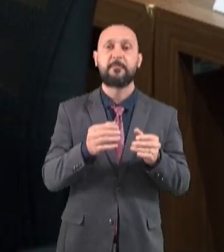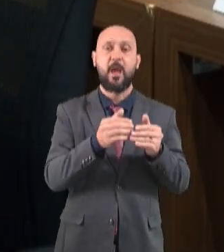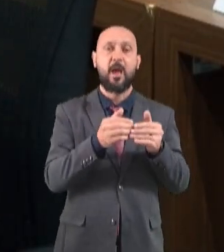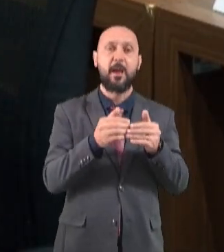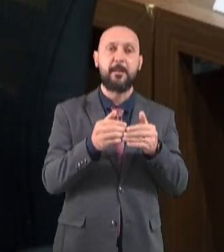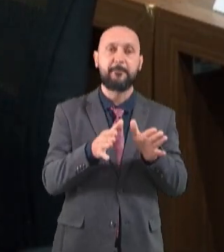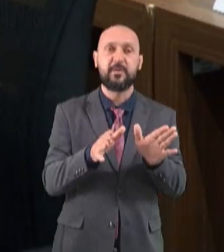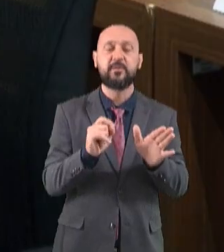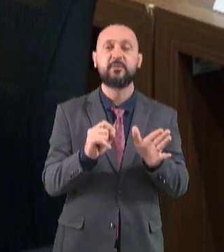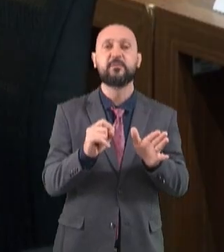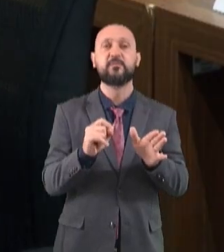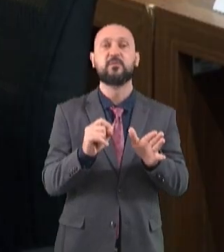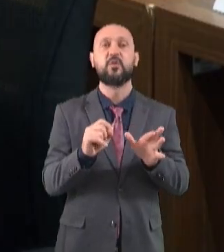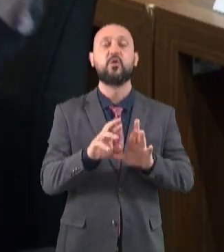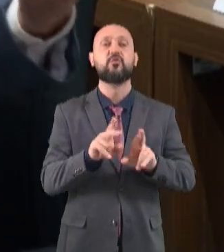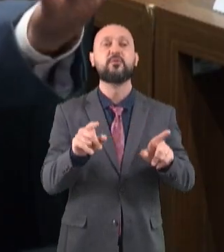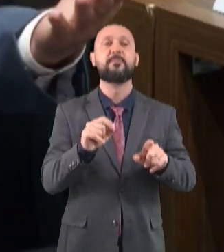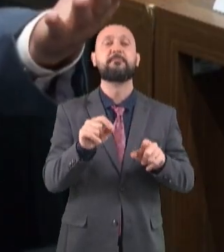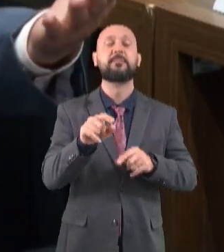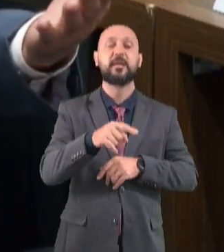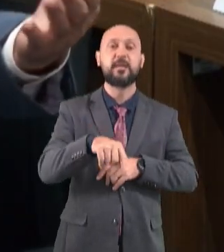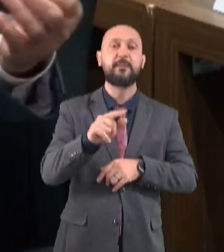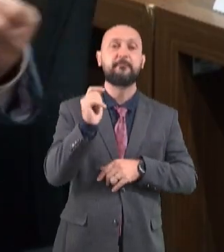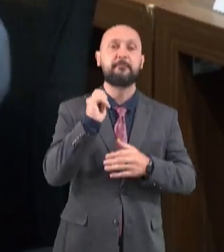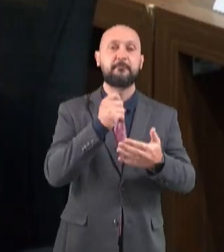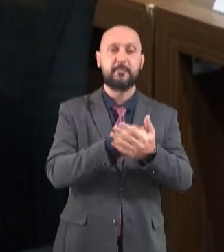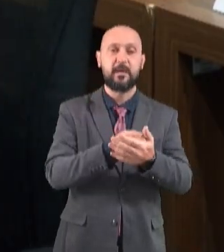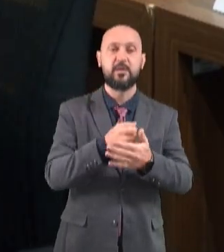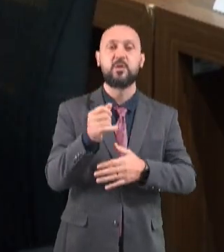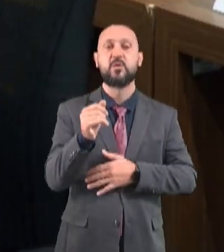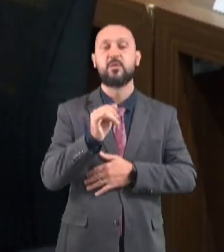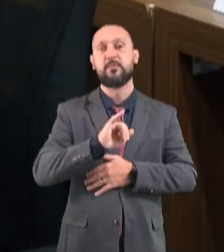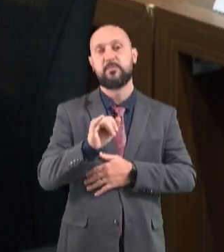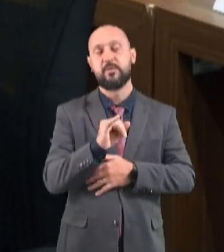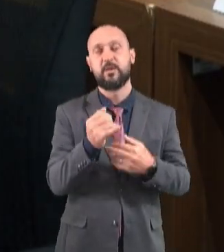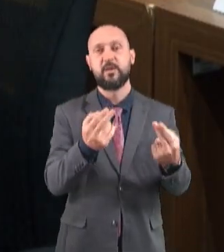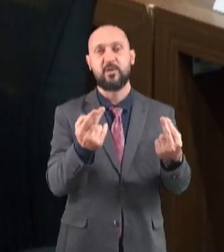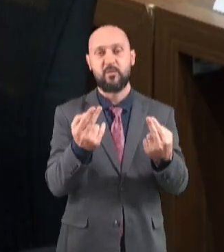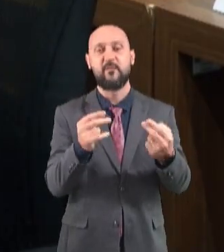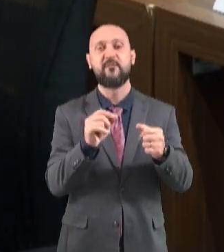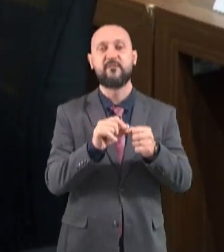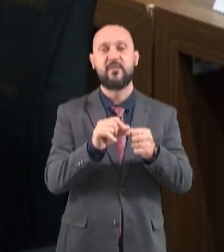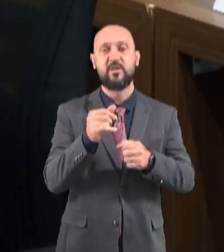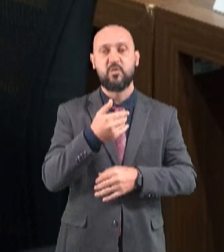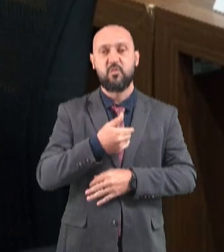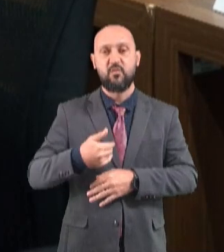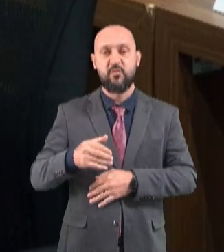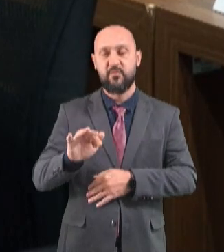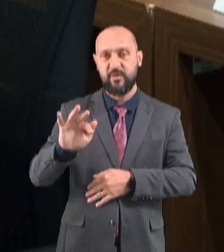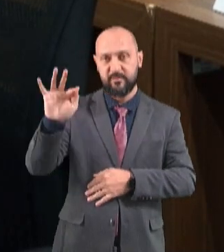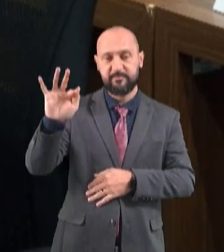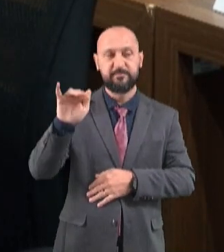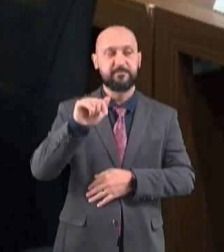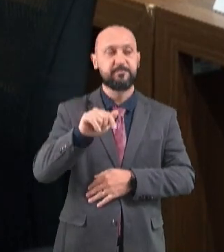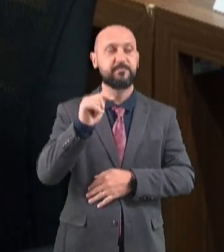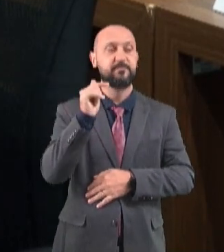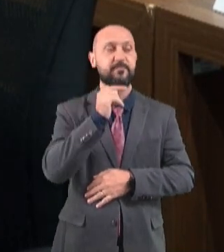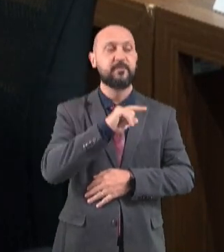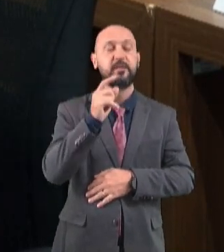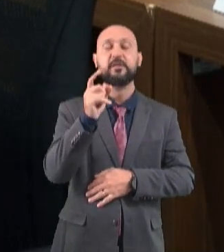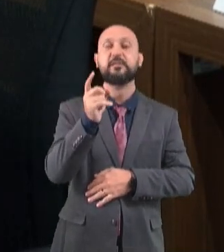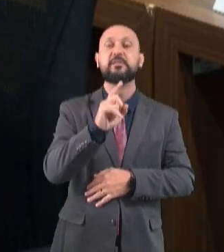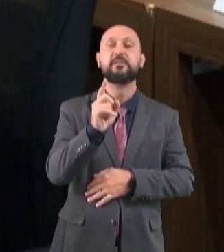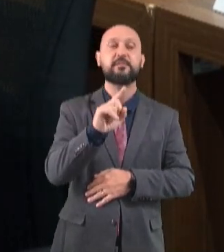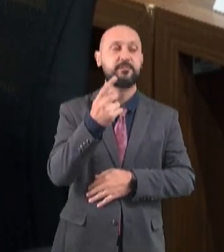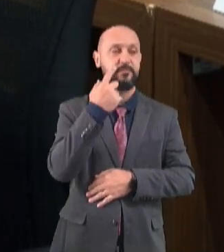também um diferencial para que ele pague o imposto, assim como faz no governo federal, para que ele